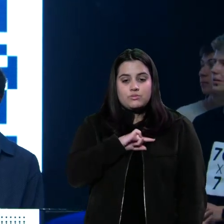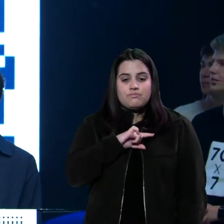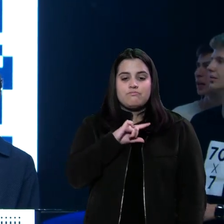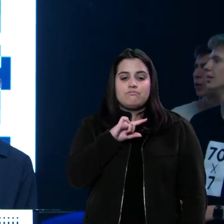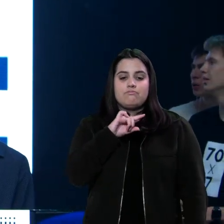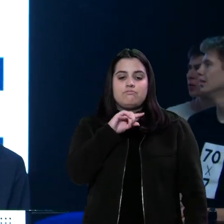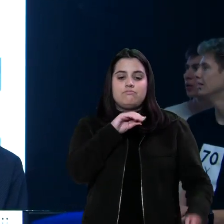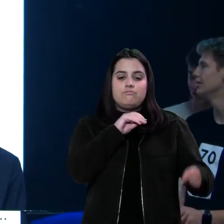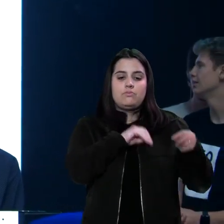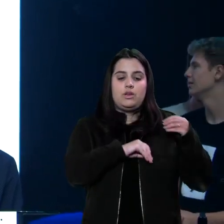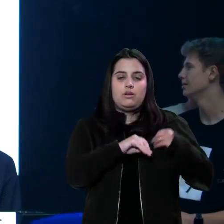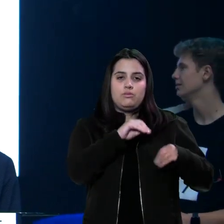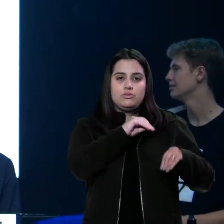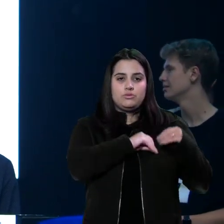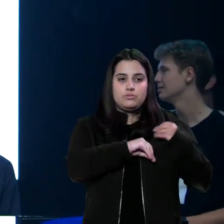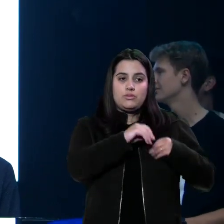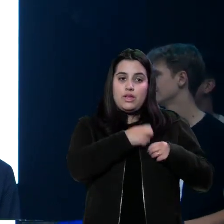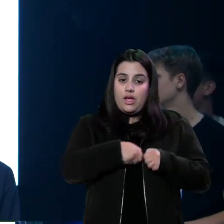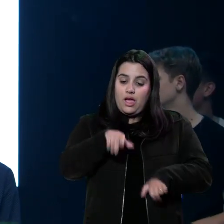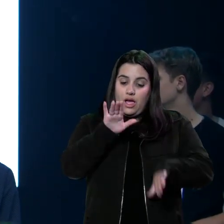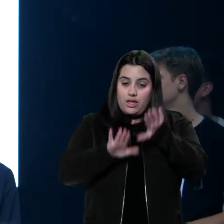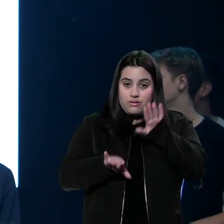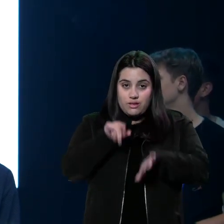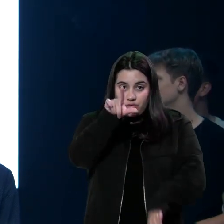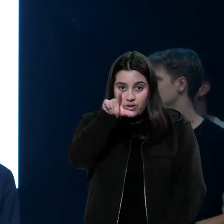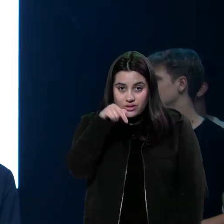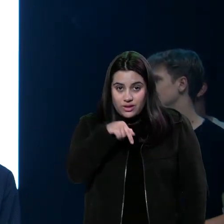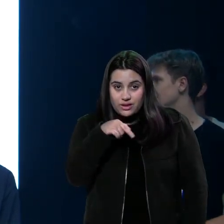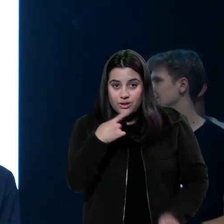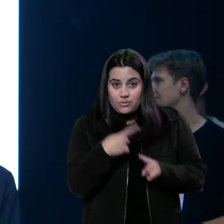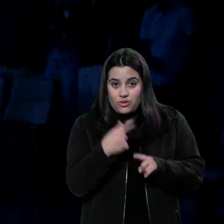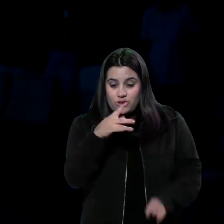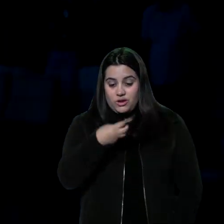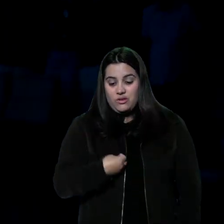pecamos. Talvez você veio aqui porque tua vida está uma bagunça.